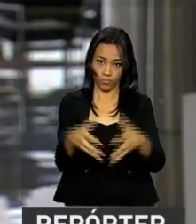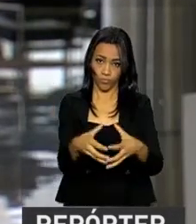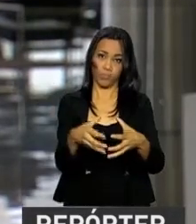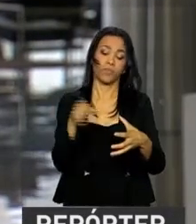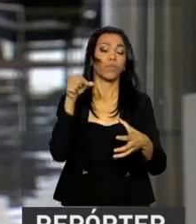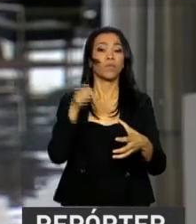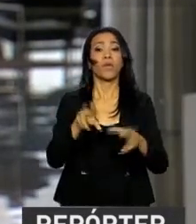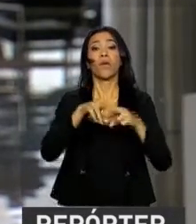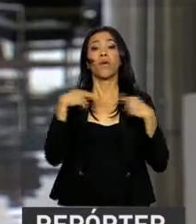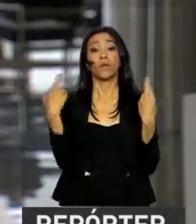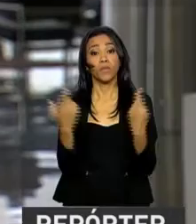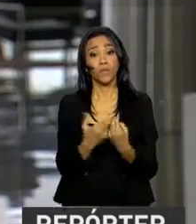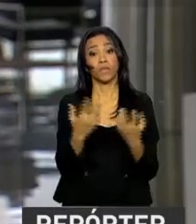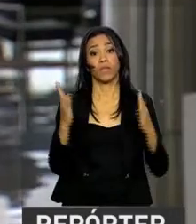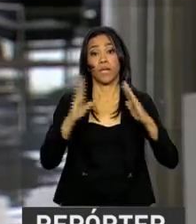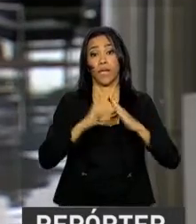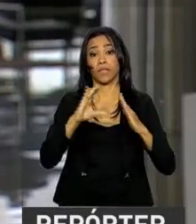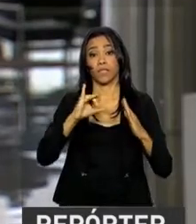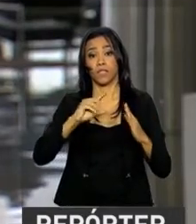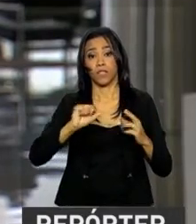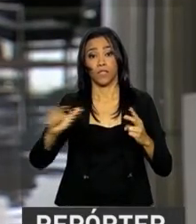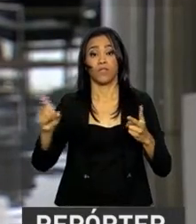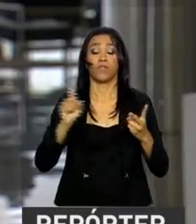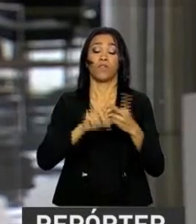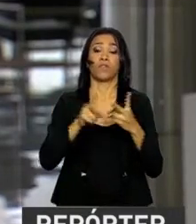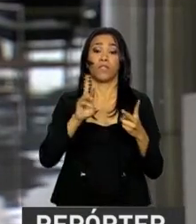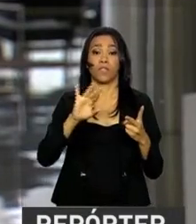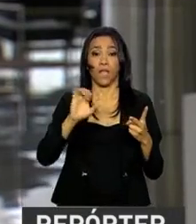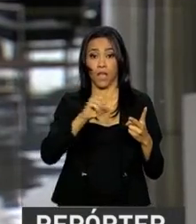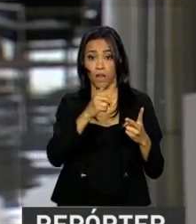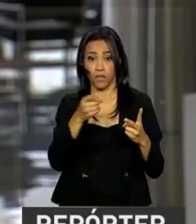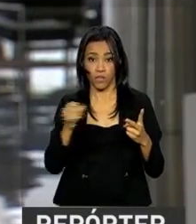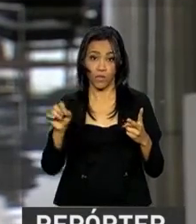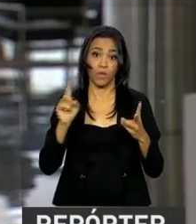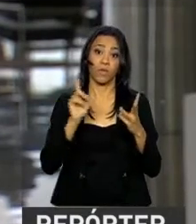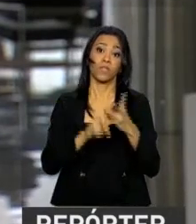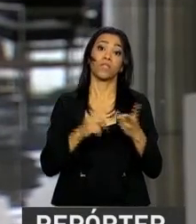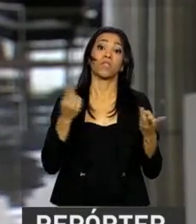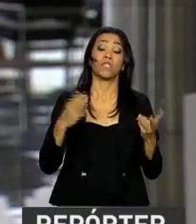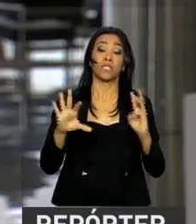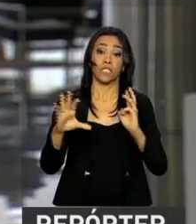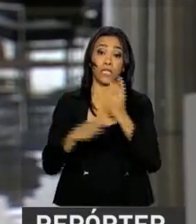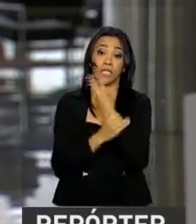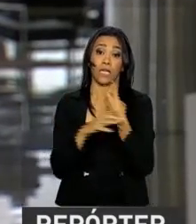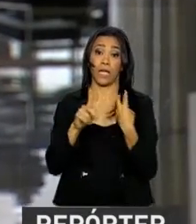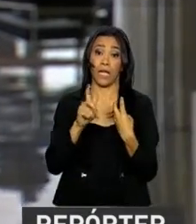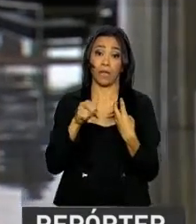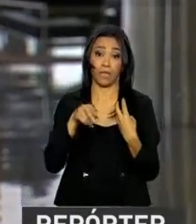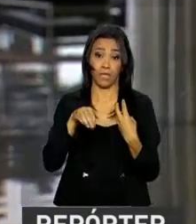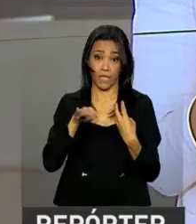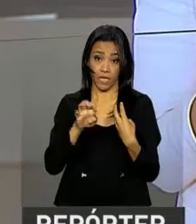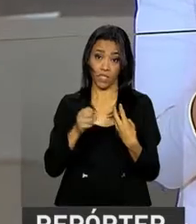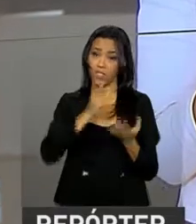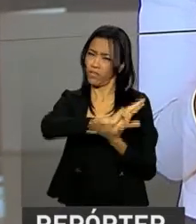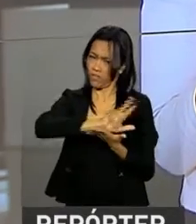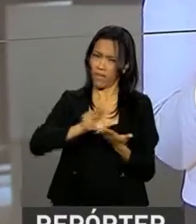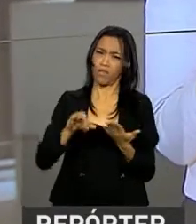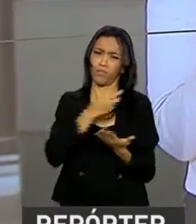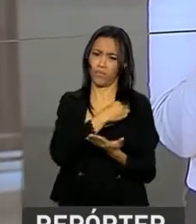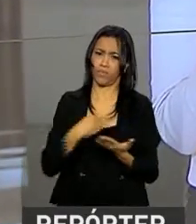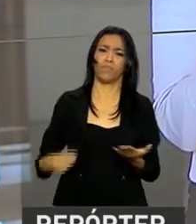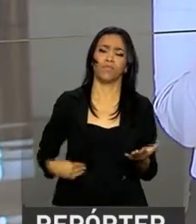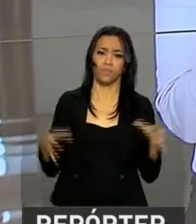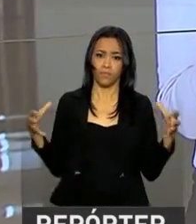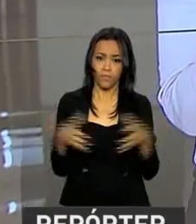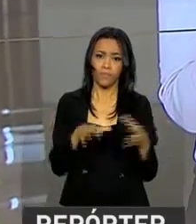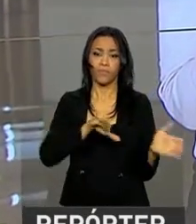na reunião os ministros da Casa Civil, das Relações Exteriores, o do Gabinete do Segurança Institucional, entre outros. Renata? Obrigada, Paola, pelas